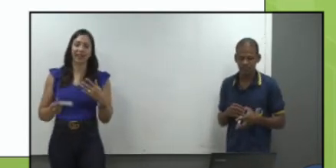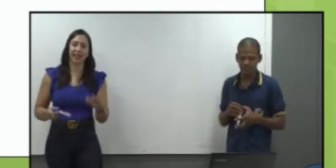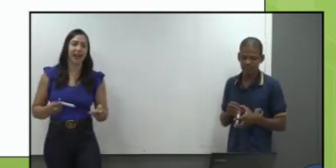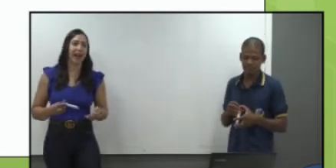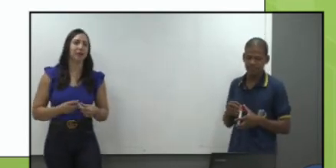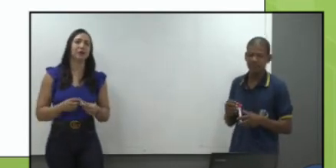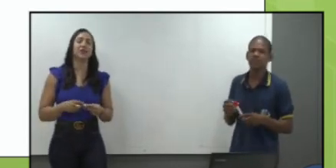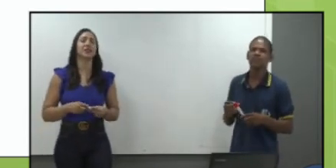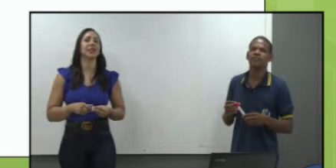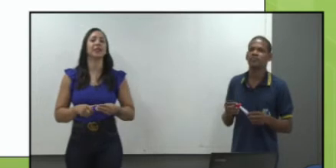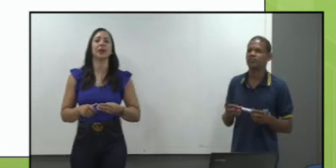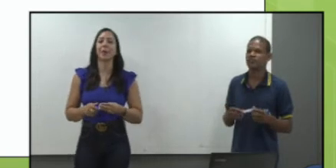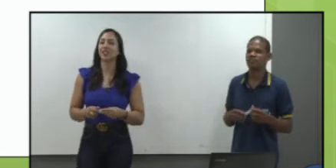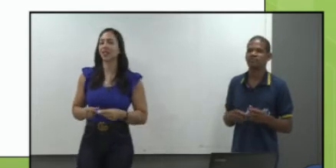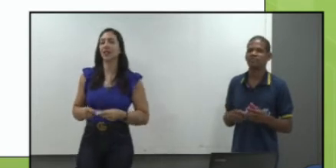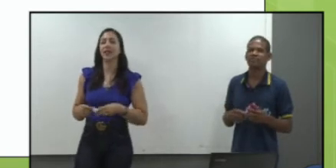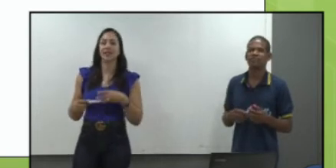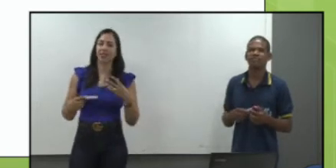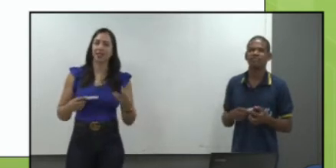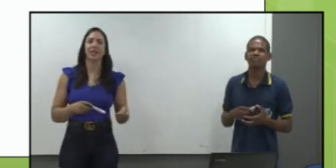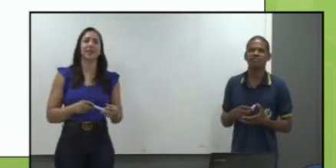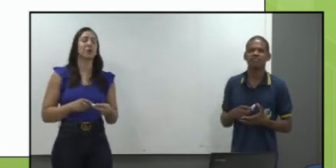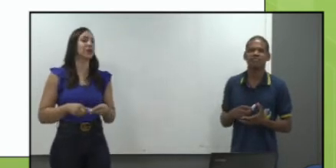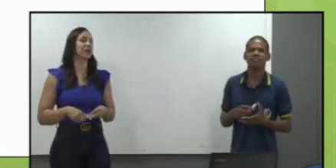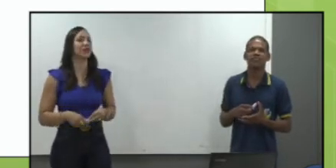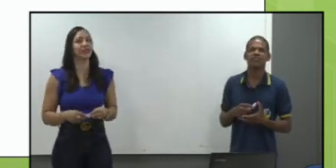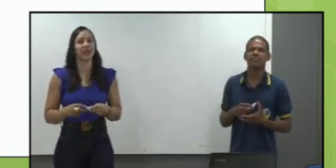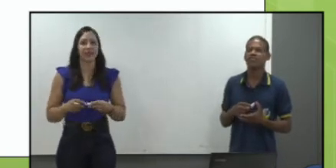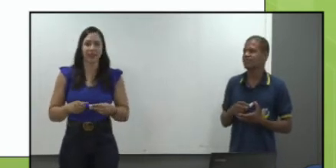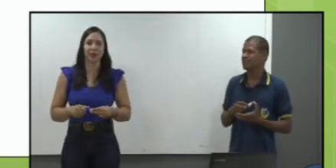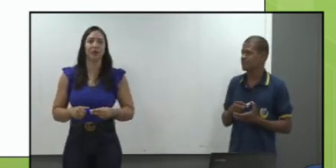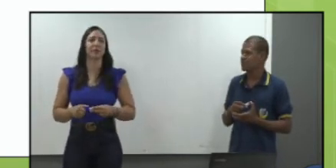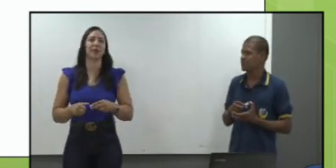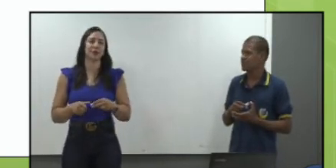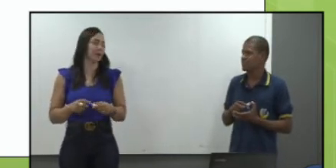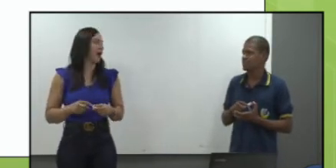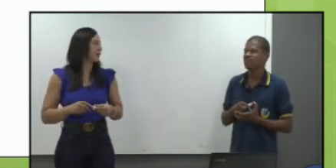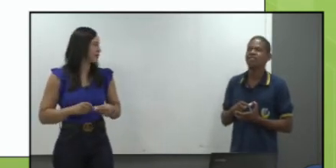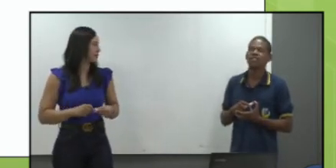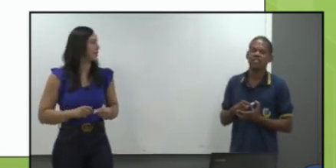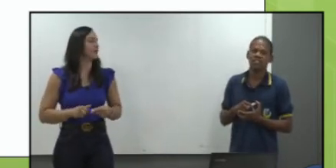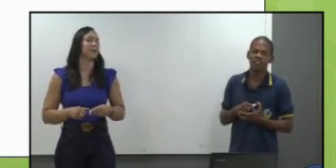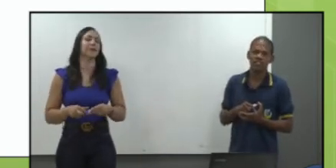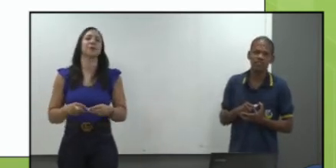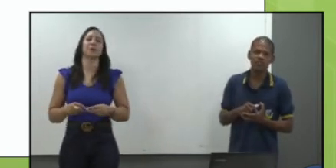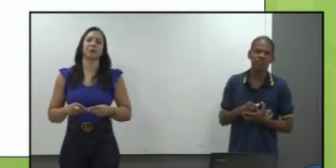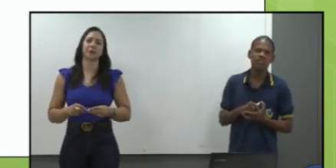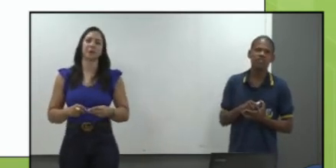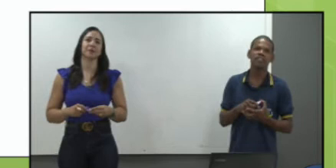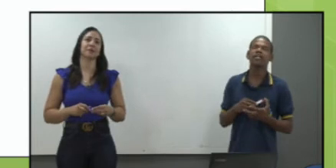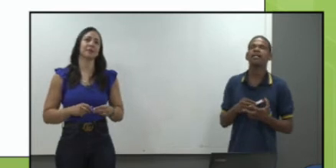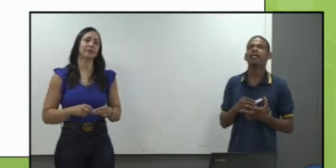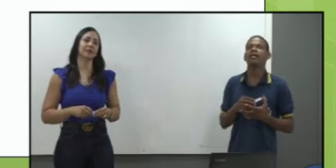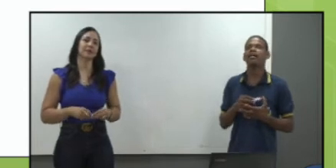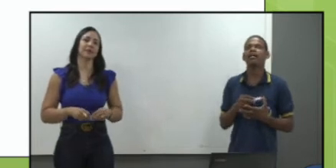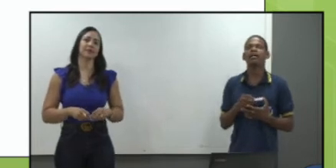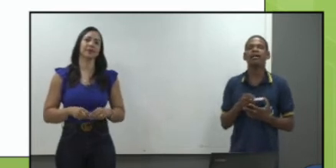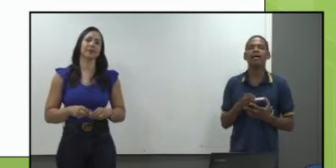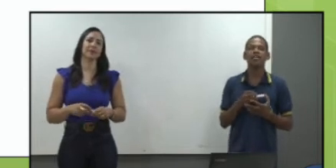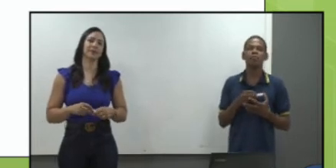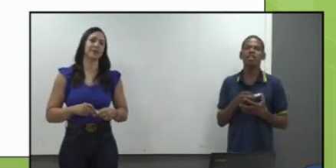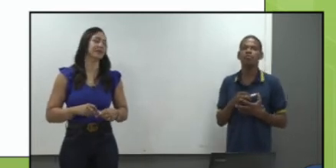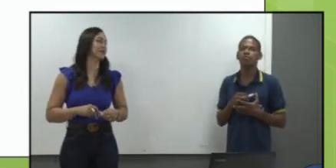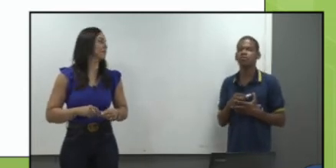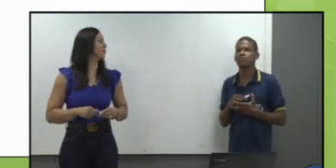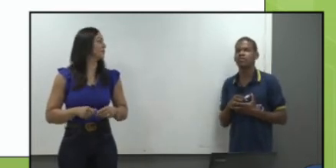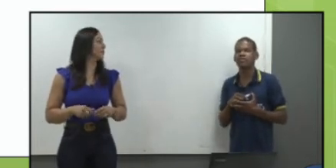é acelerado, você tem que ter bastante resistência, muita concentração também nos passos, né? Isso, é isso aí. É,